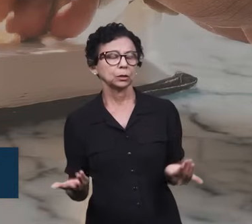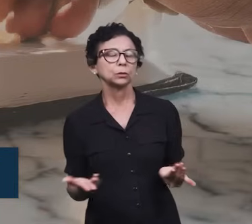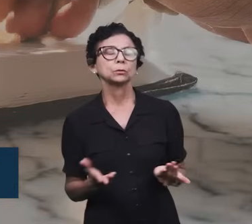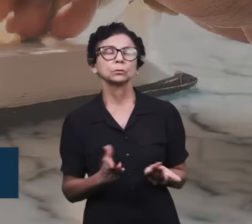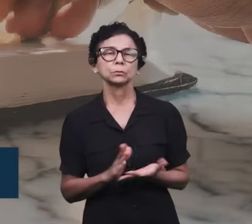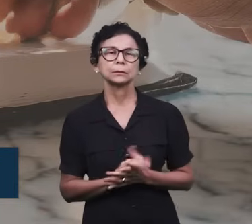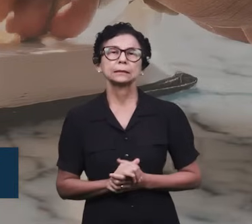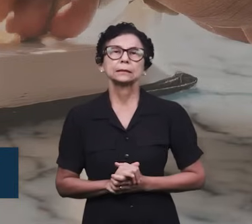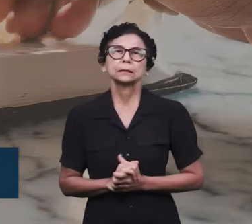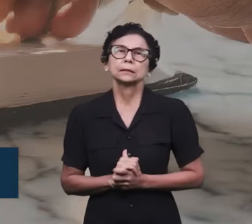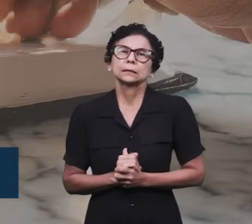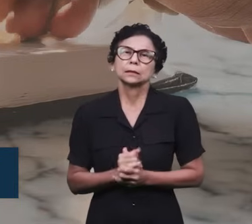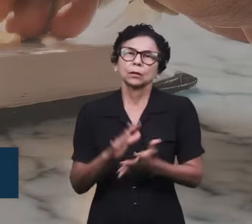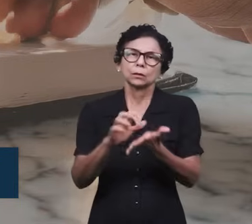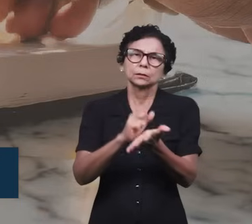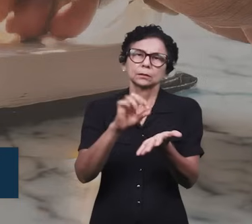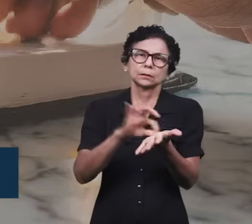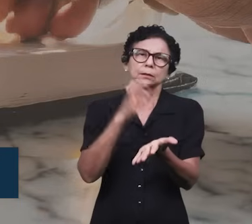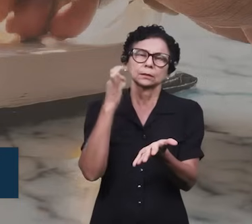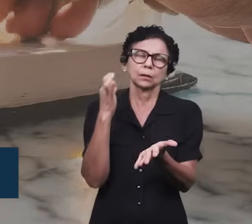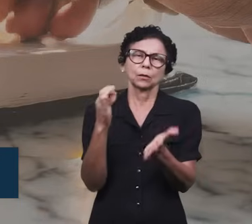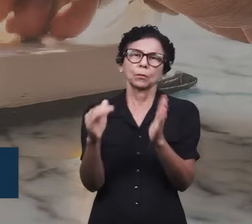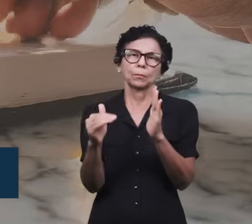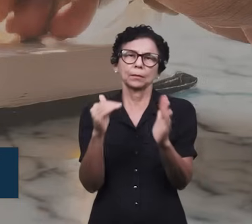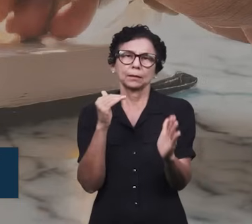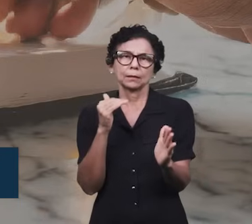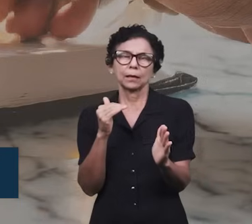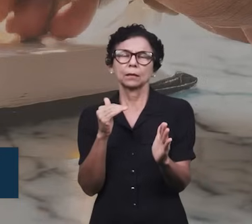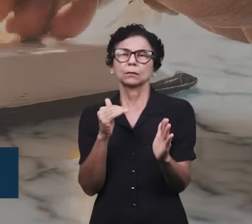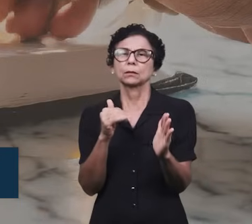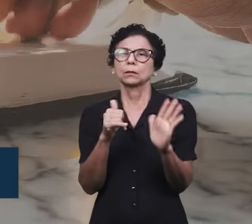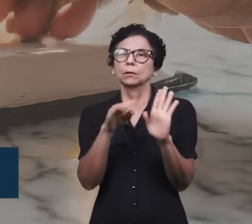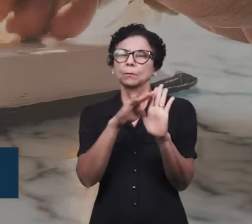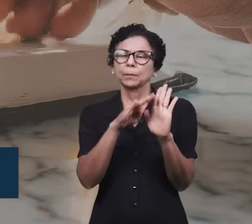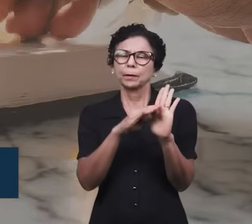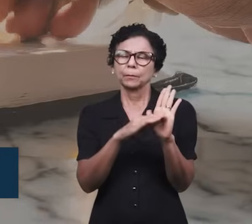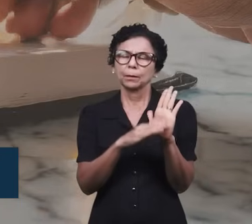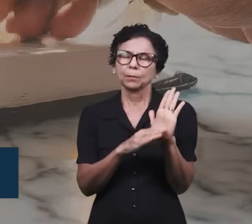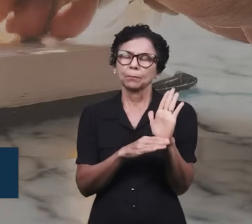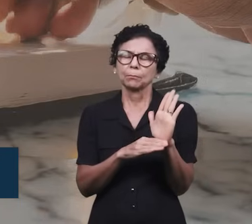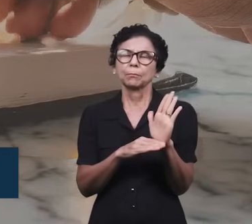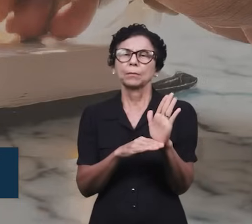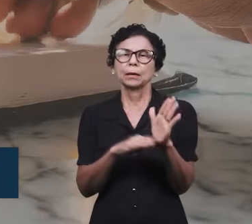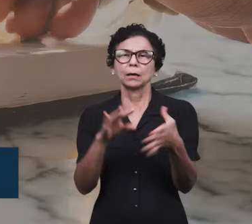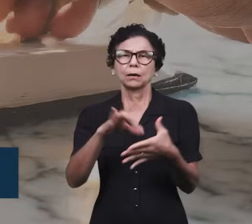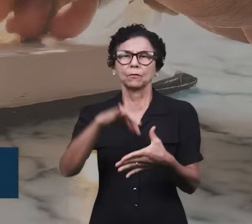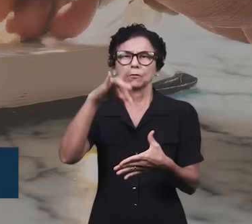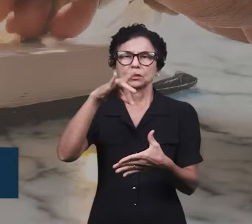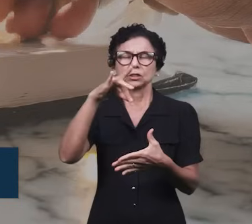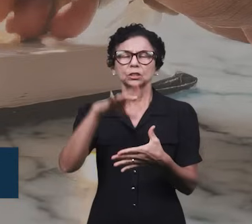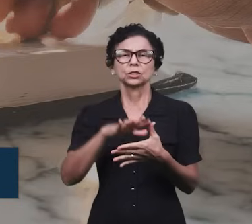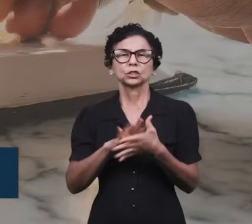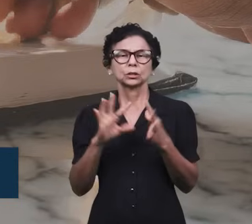Há todo um processo depois de análise, ficha a ficha que é enviada, e nós tomamos